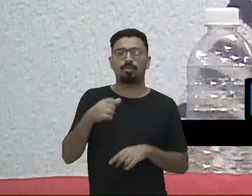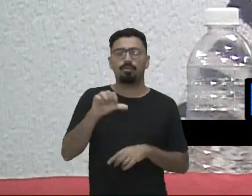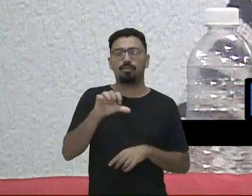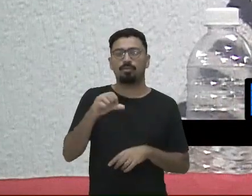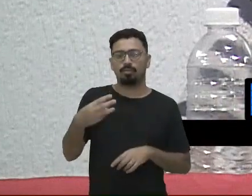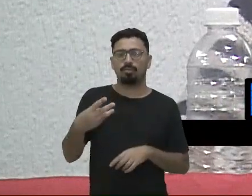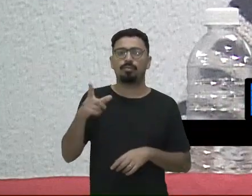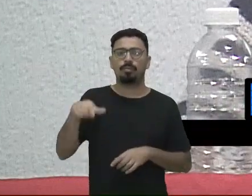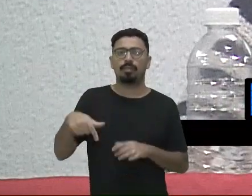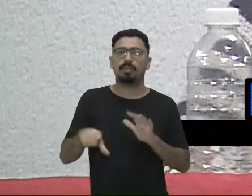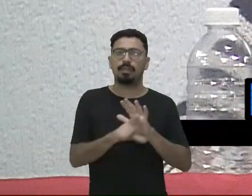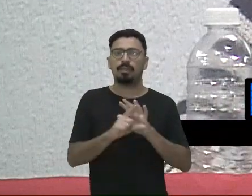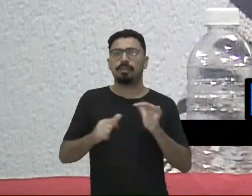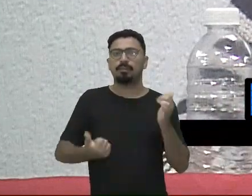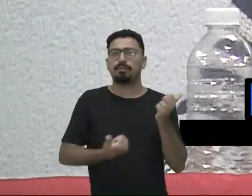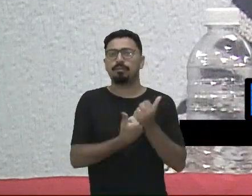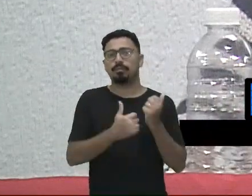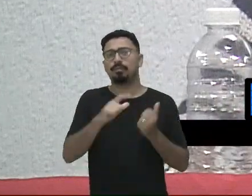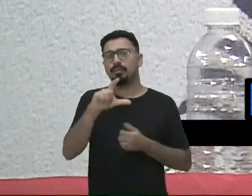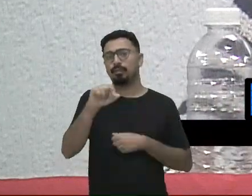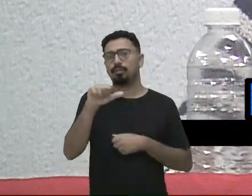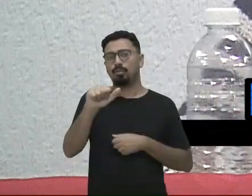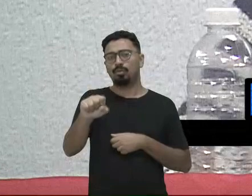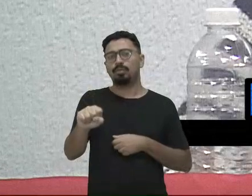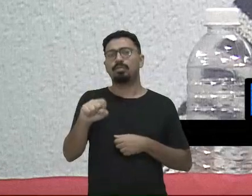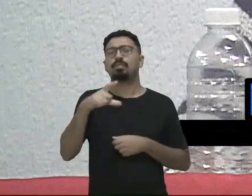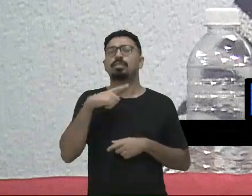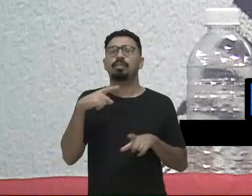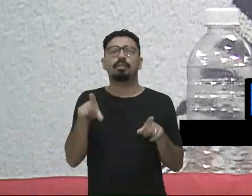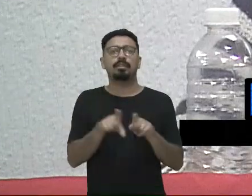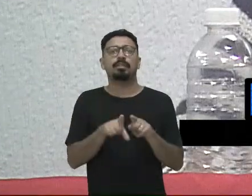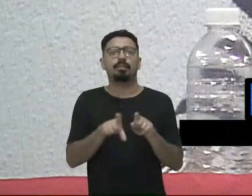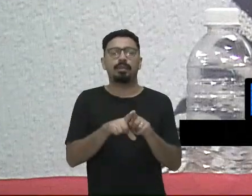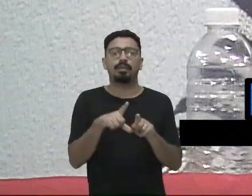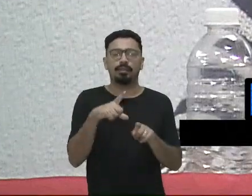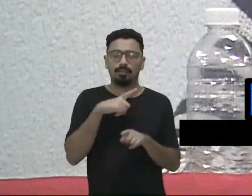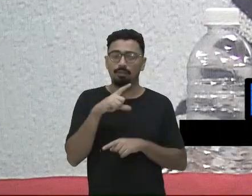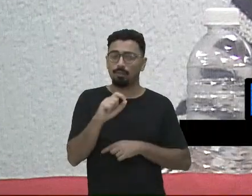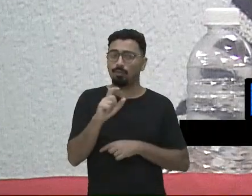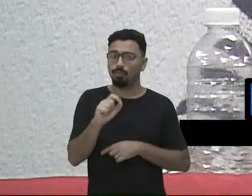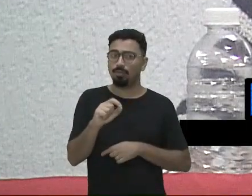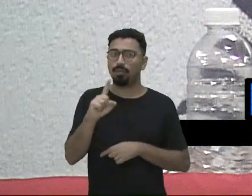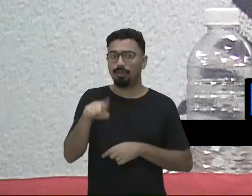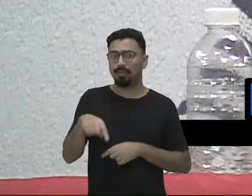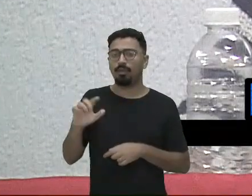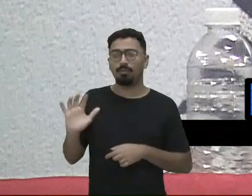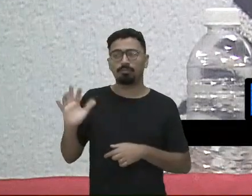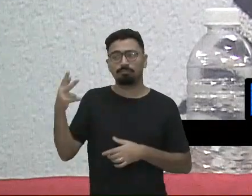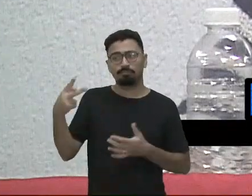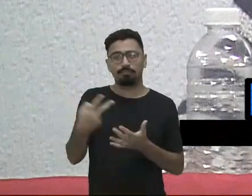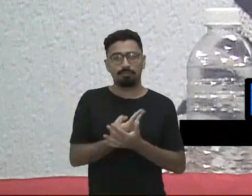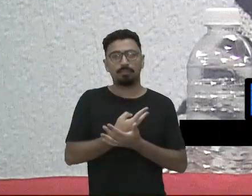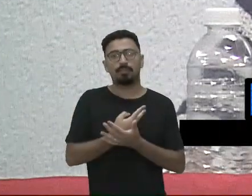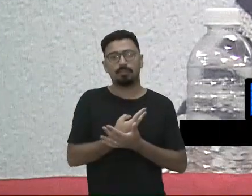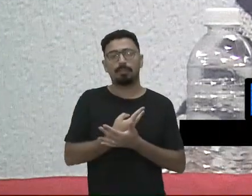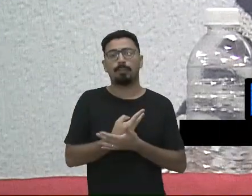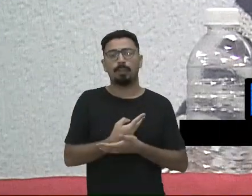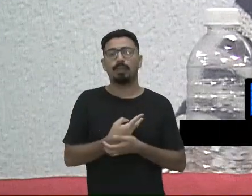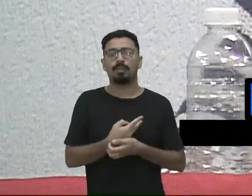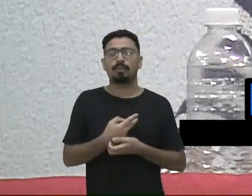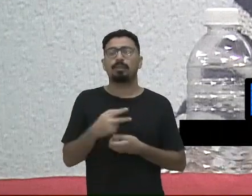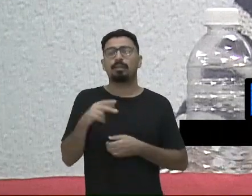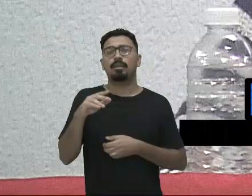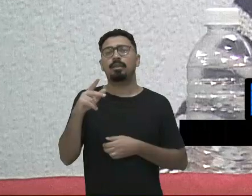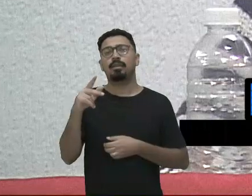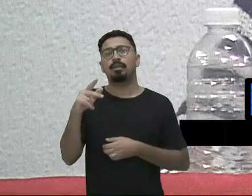Orgânica da Assistência, a LOAS, lá também ficam garantidos os benefícios eventuais, o benefício de prestação continuada,